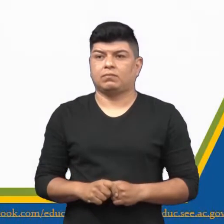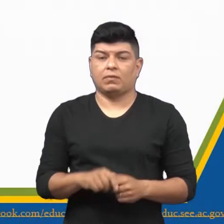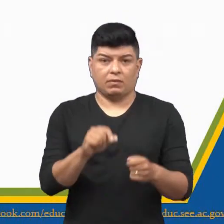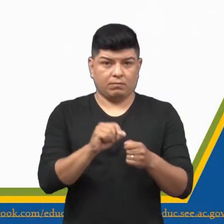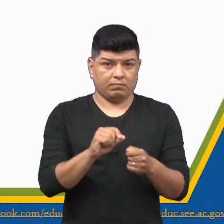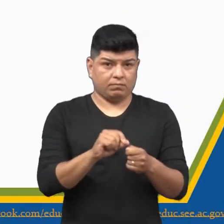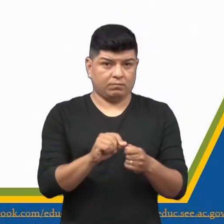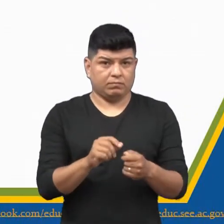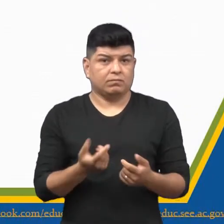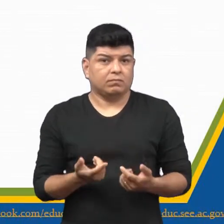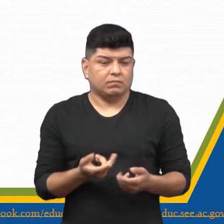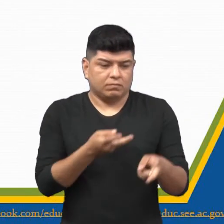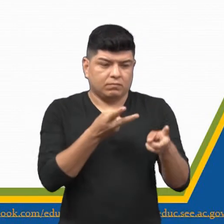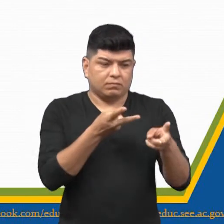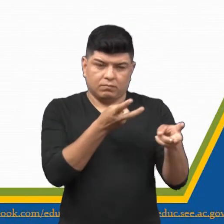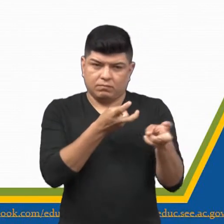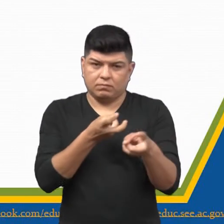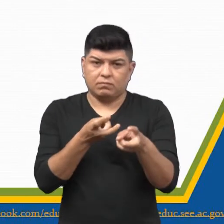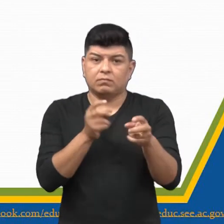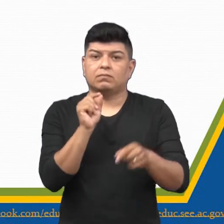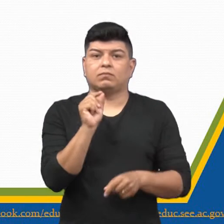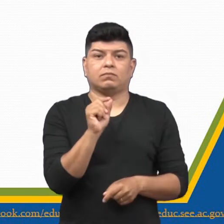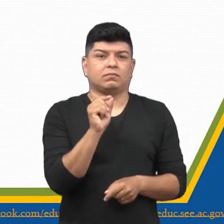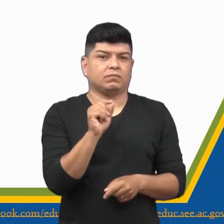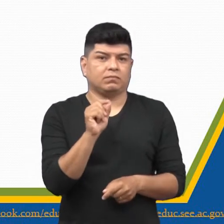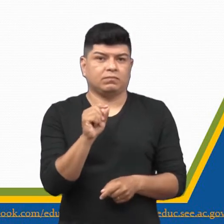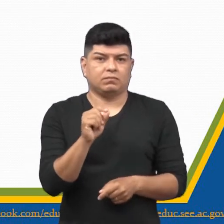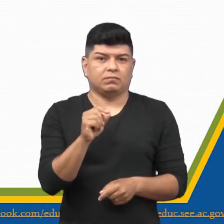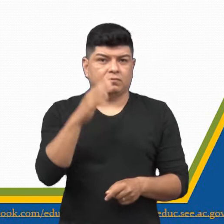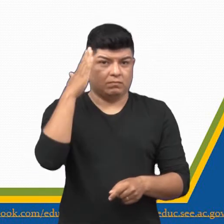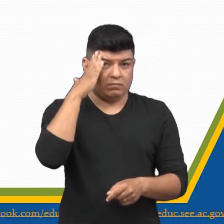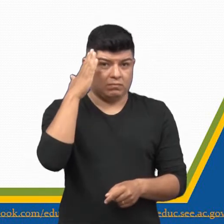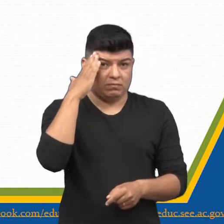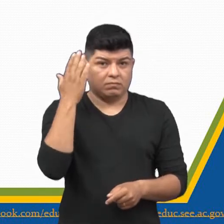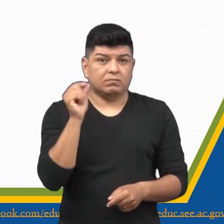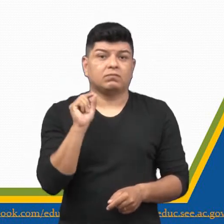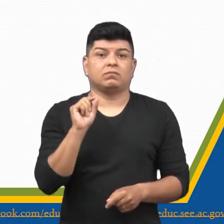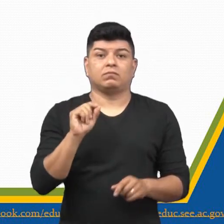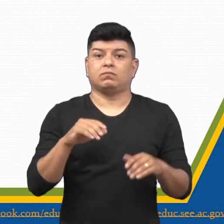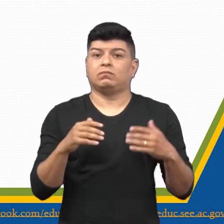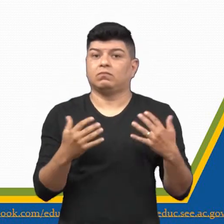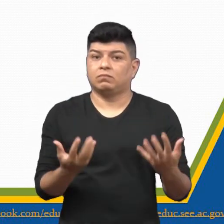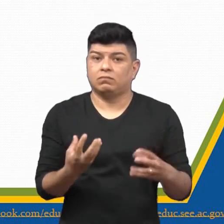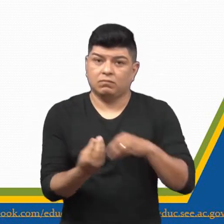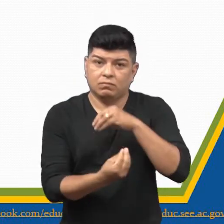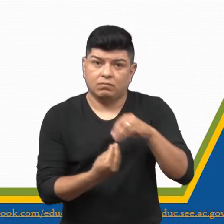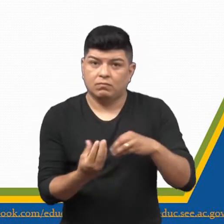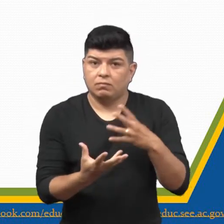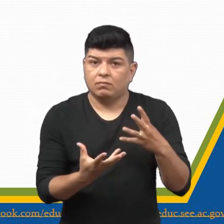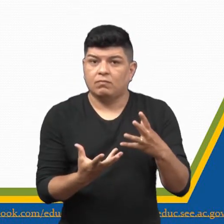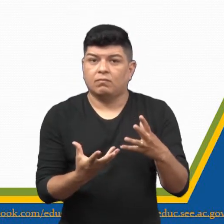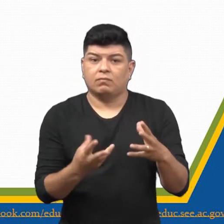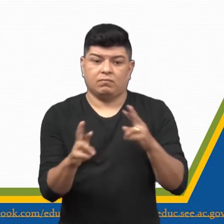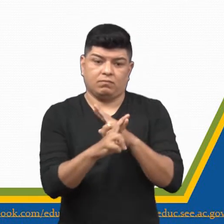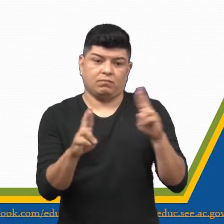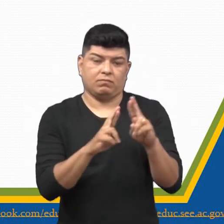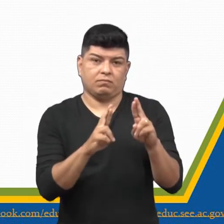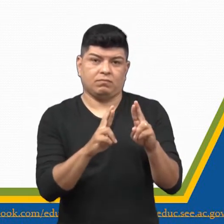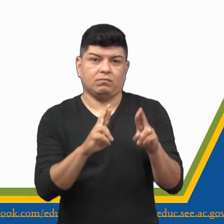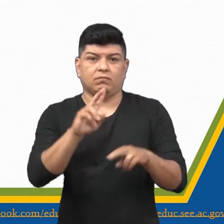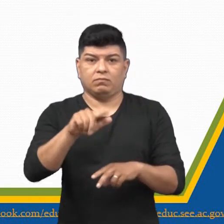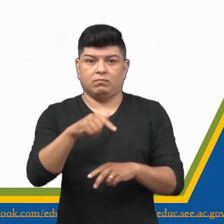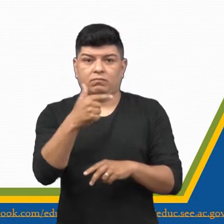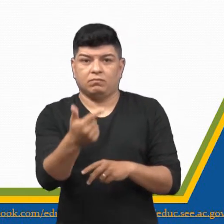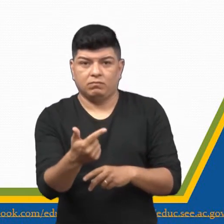Fazendo isso, eles observaram que, para determinar de forma significativa a relação entre uma variável